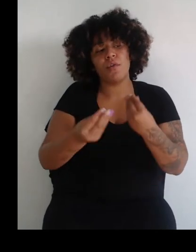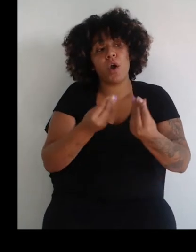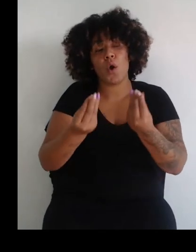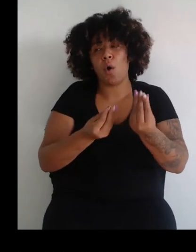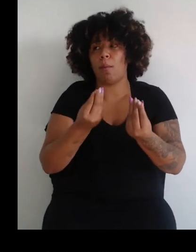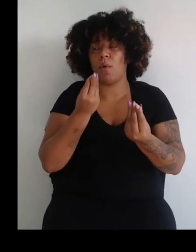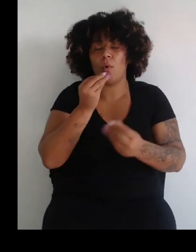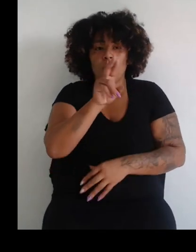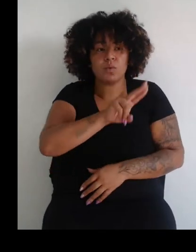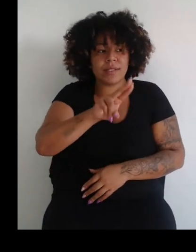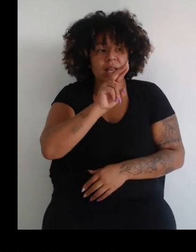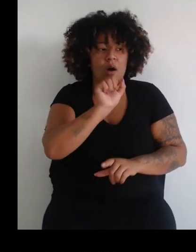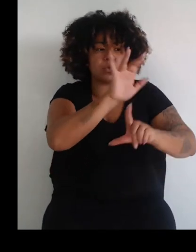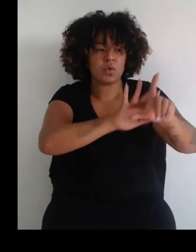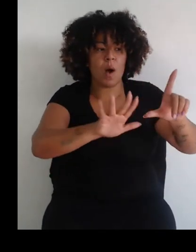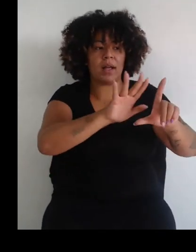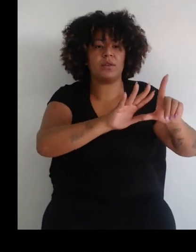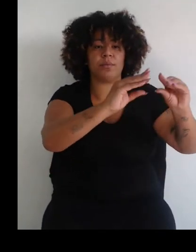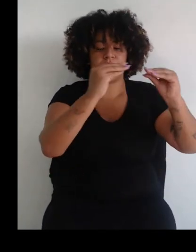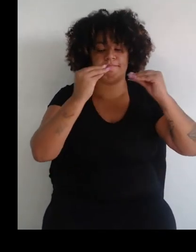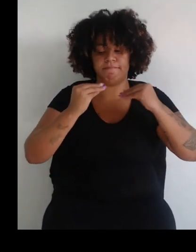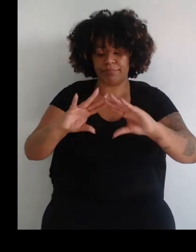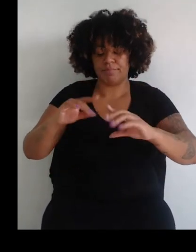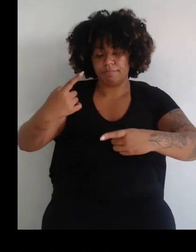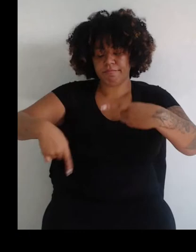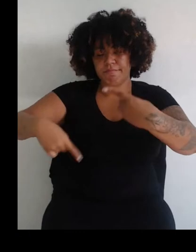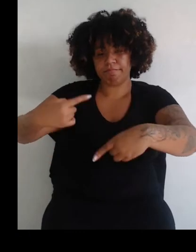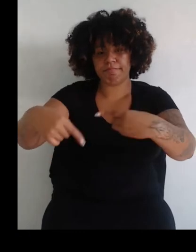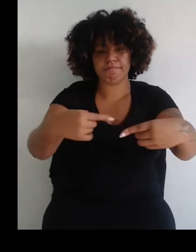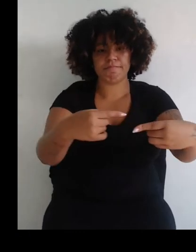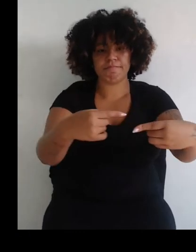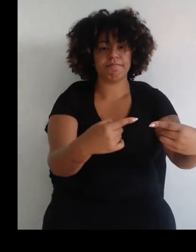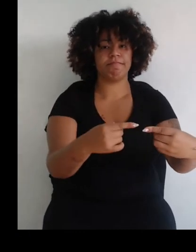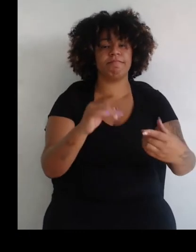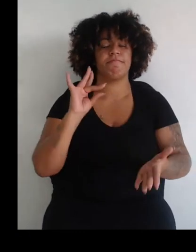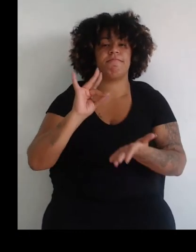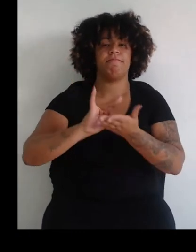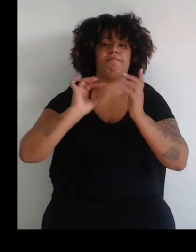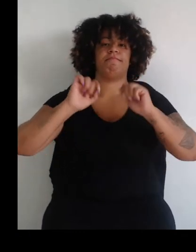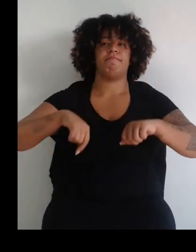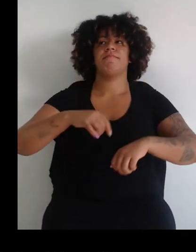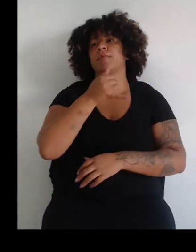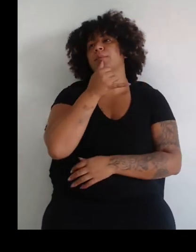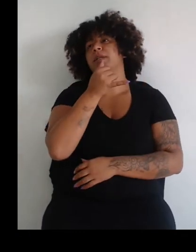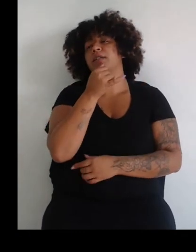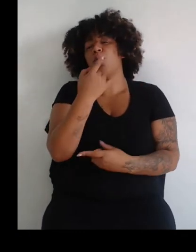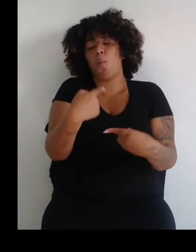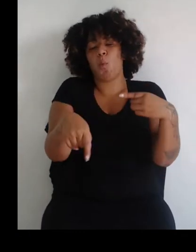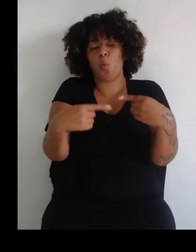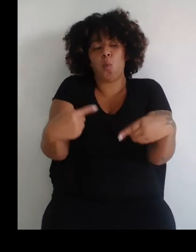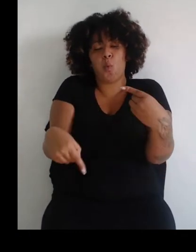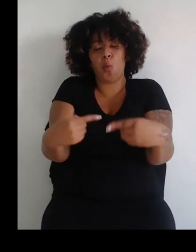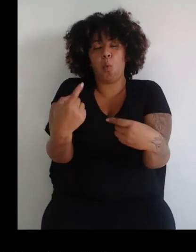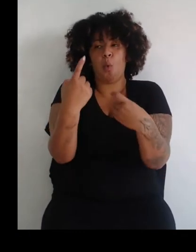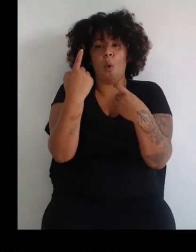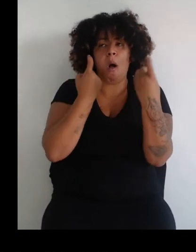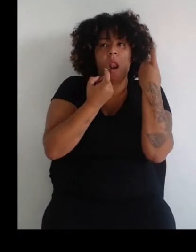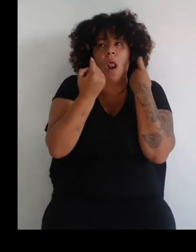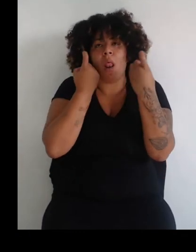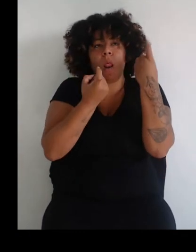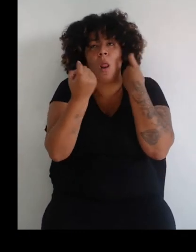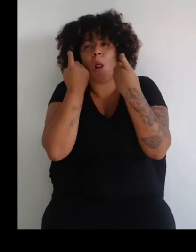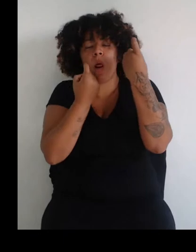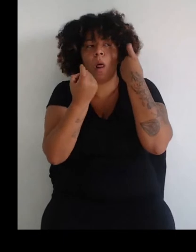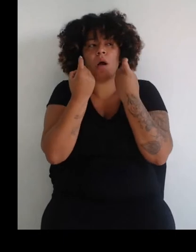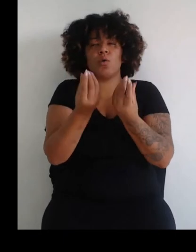por um lado jornalistas de tabloides os políticos estavam preocupados em criar uma